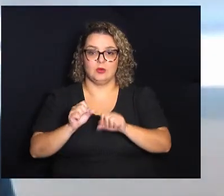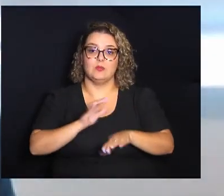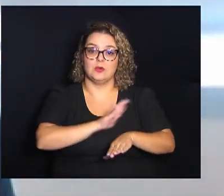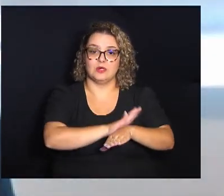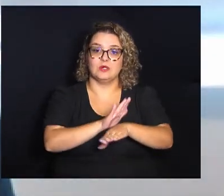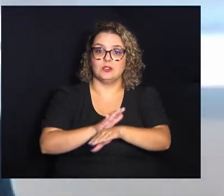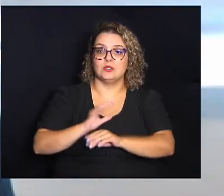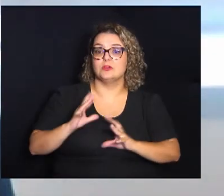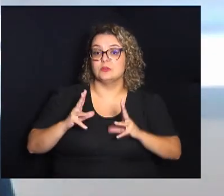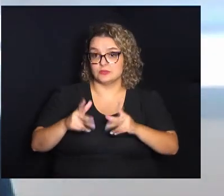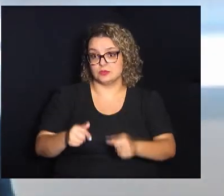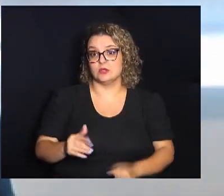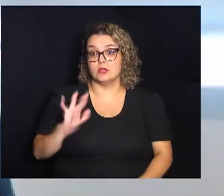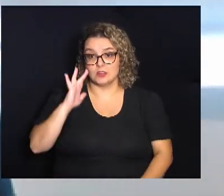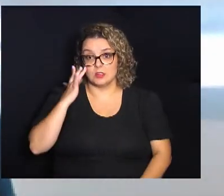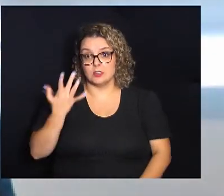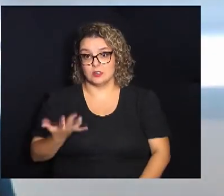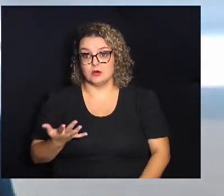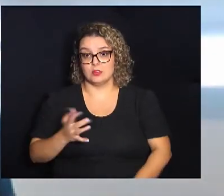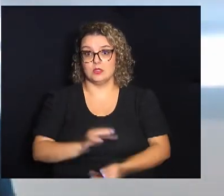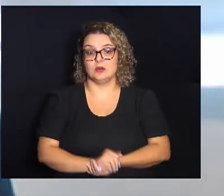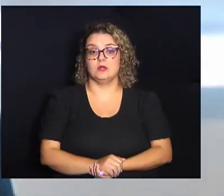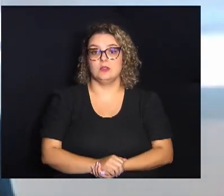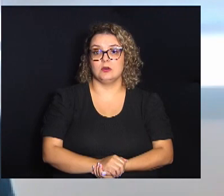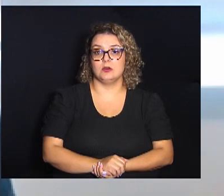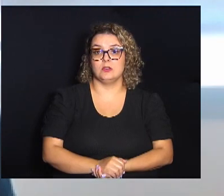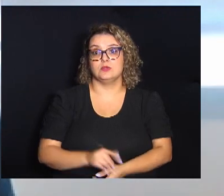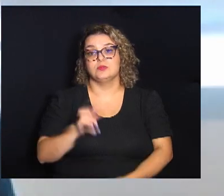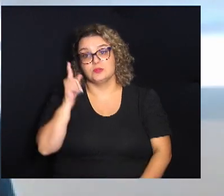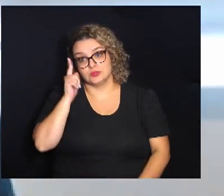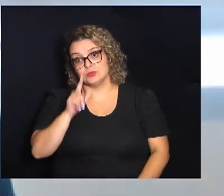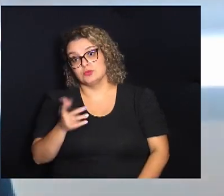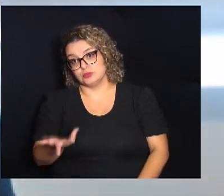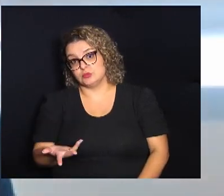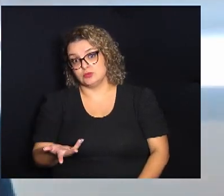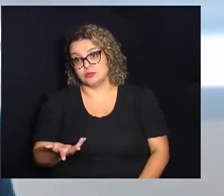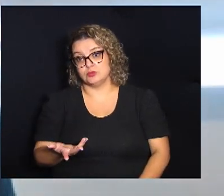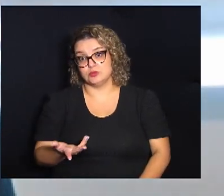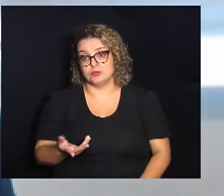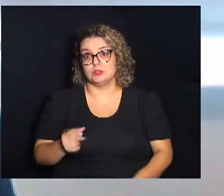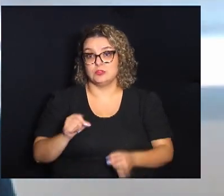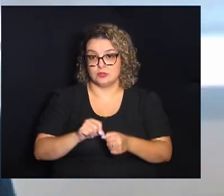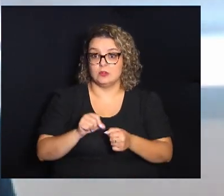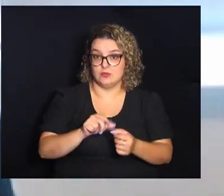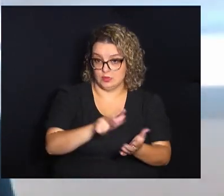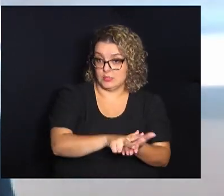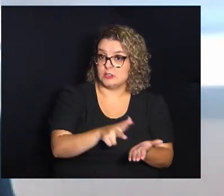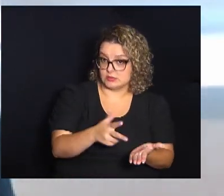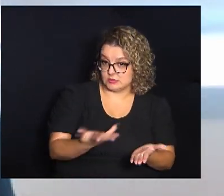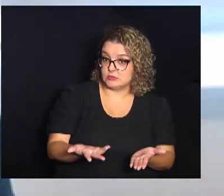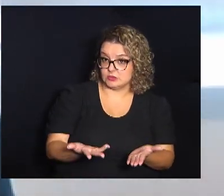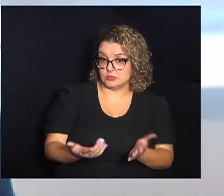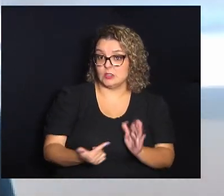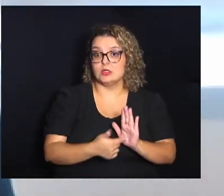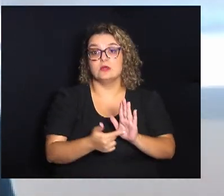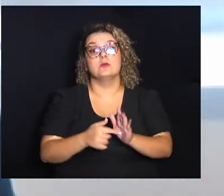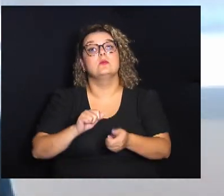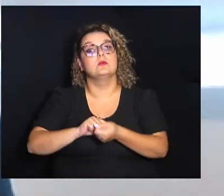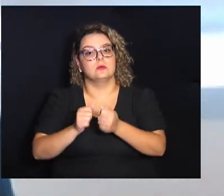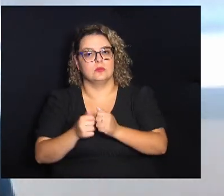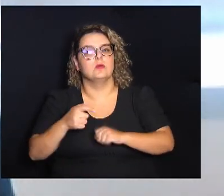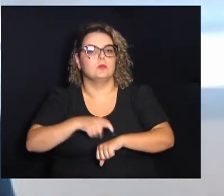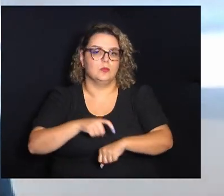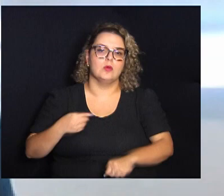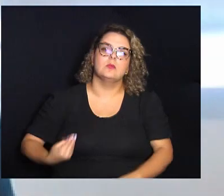todo mundo. Eu acho que, de fato, a gente conseguiu fazer uma regulamentação que se mostra adequada para o momento que a gente